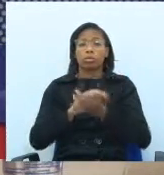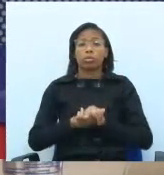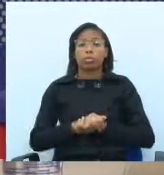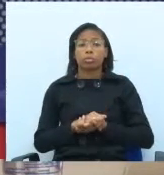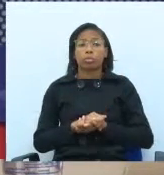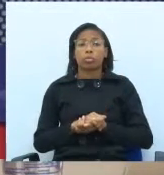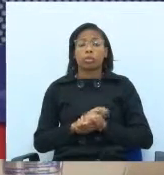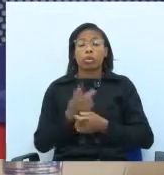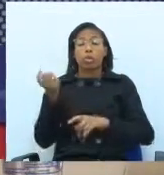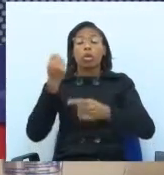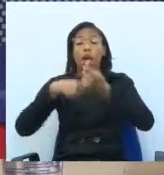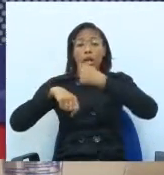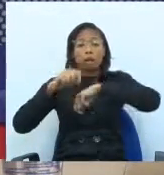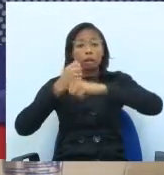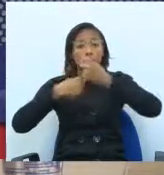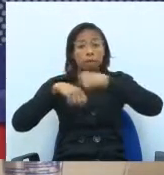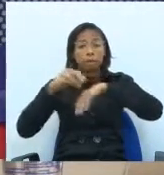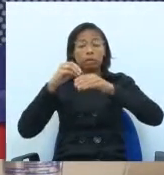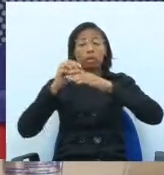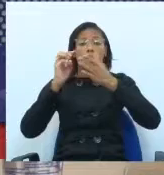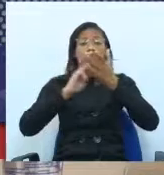absolutamente administrativas, ou seja,